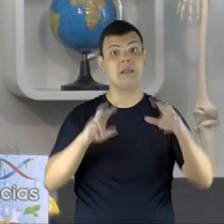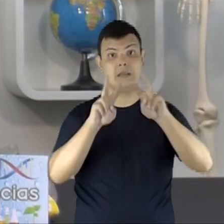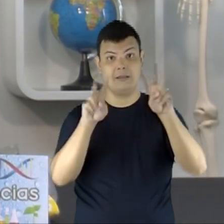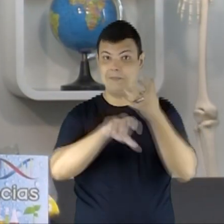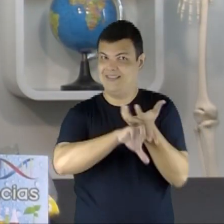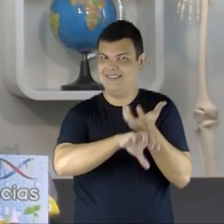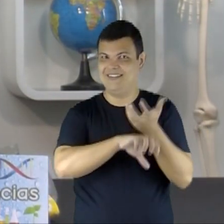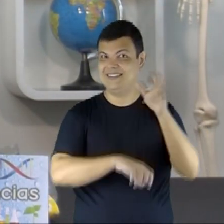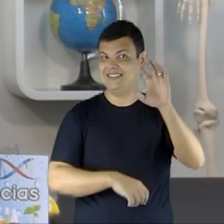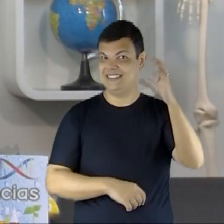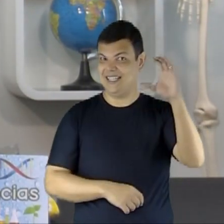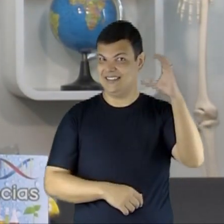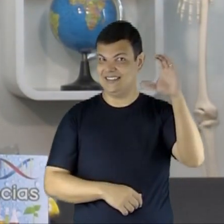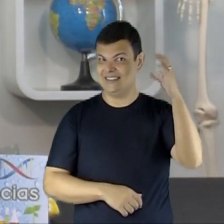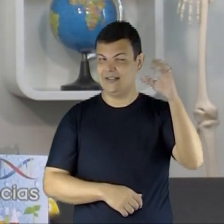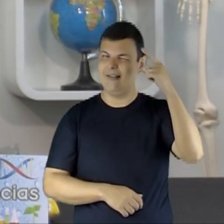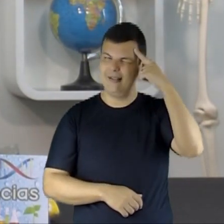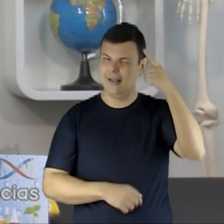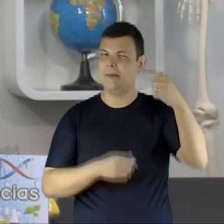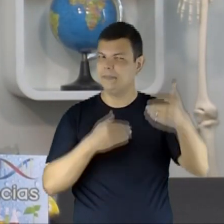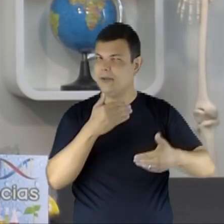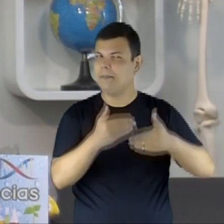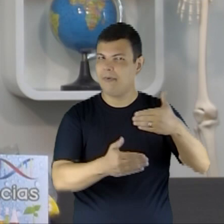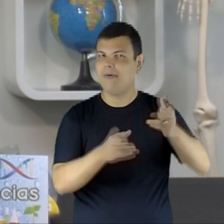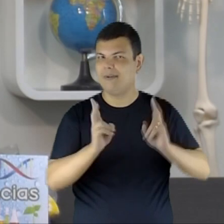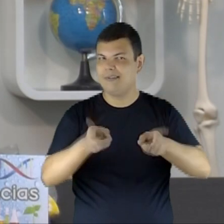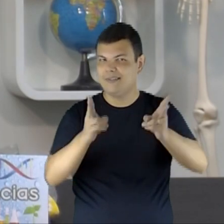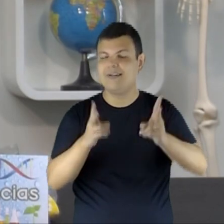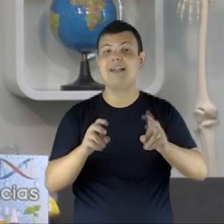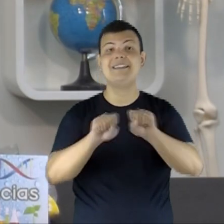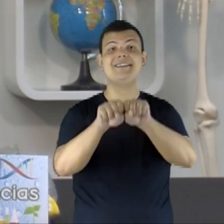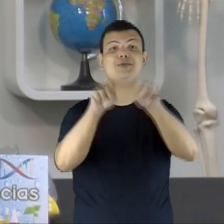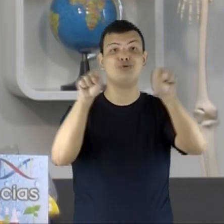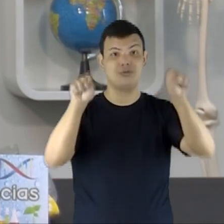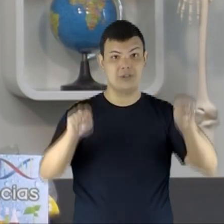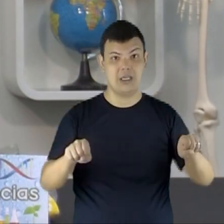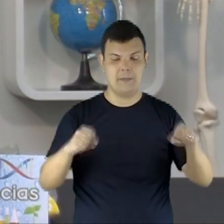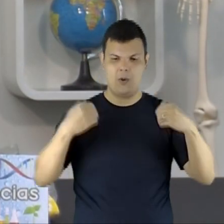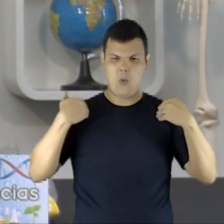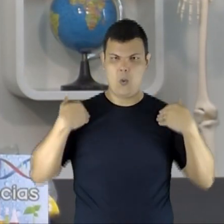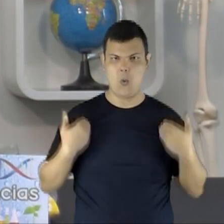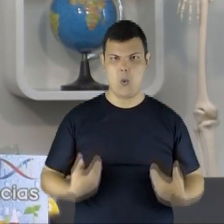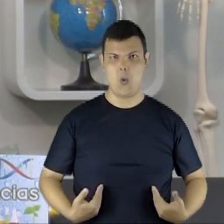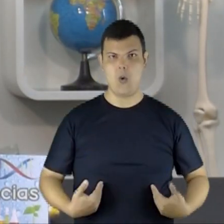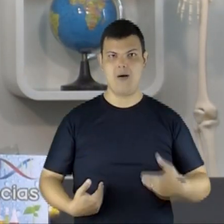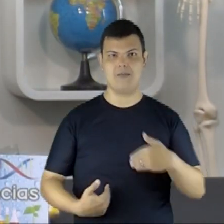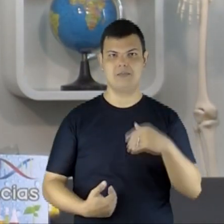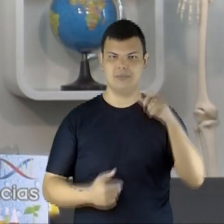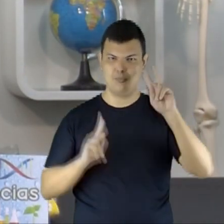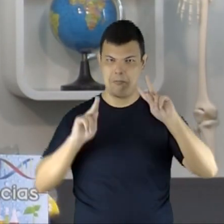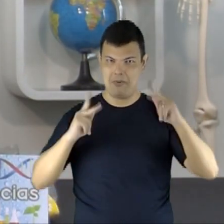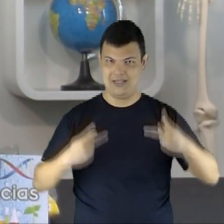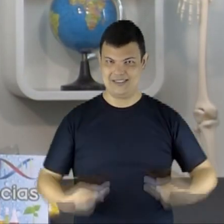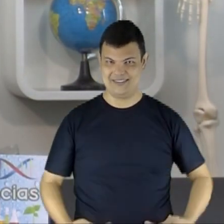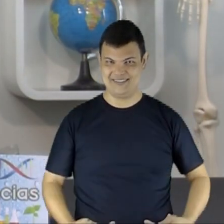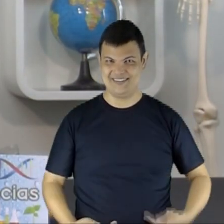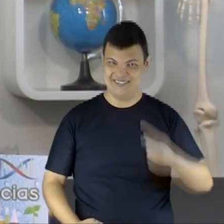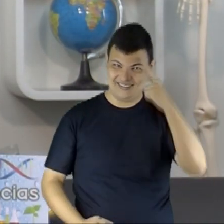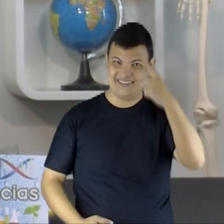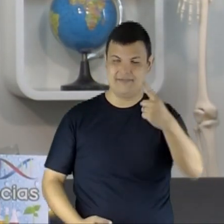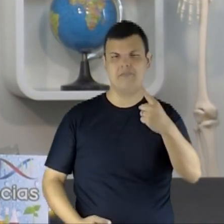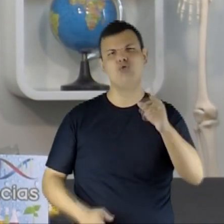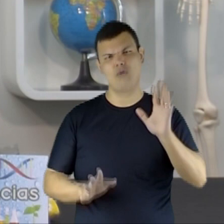ciências, continuando as unidades sobre o sistema corporal humano. Lembram que a gente já falou